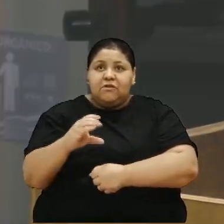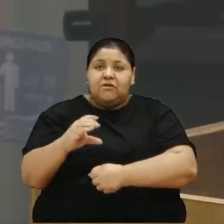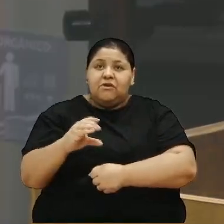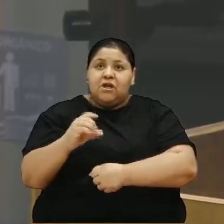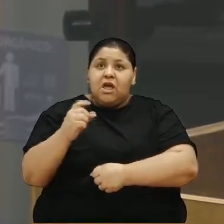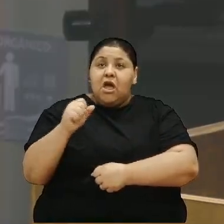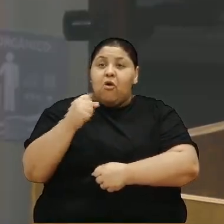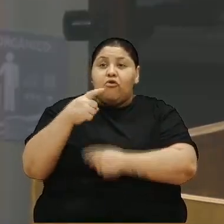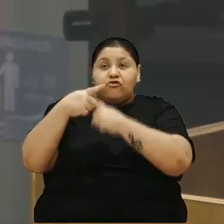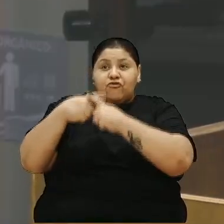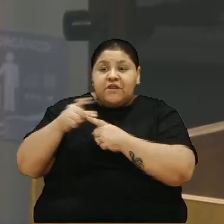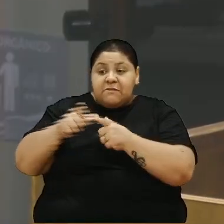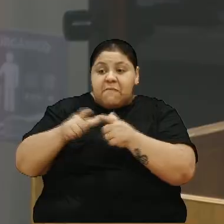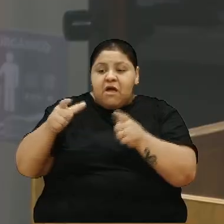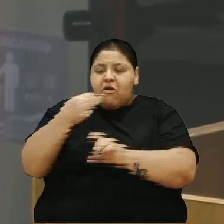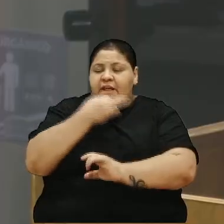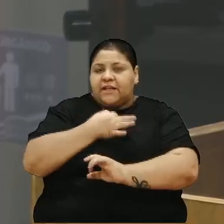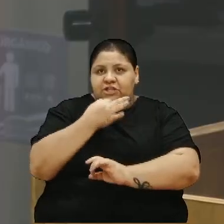que Caxias.